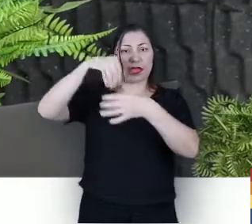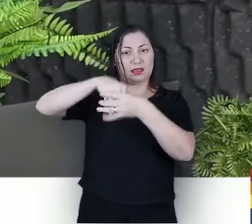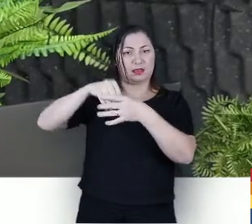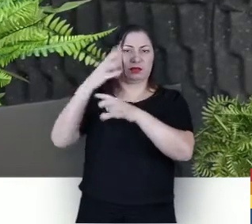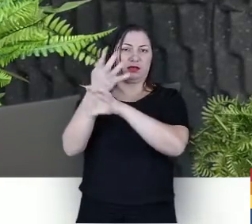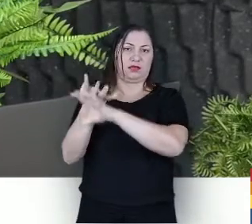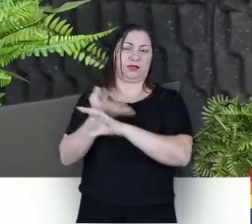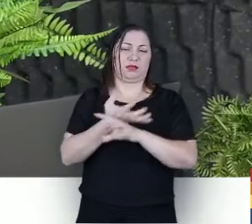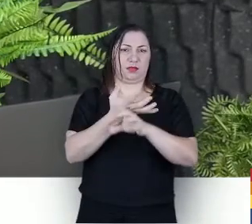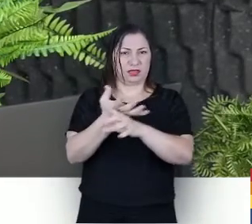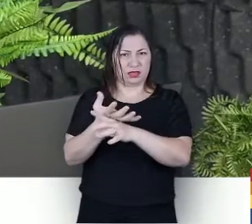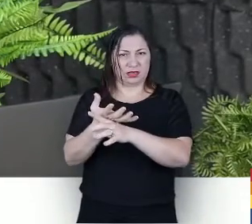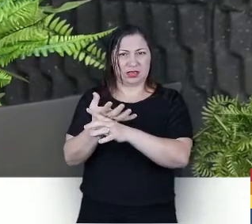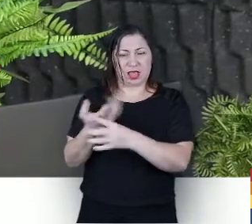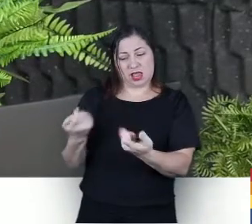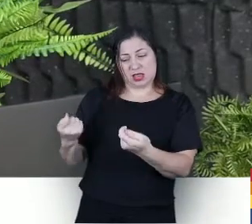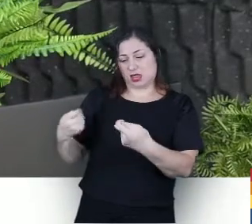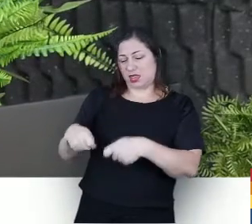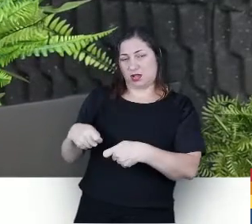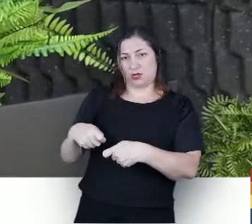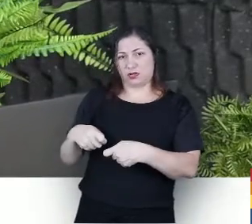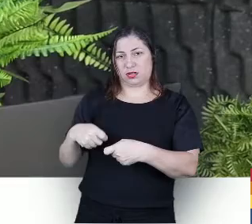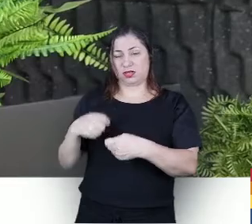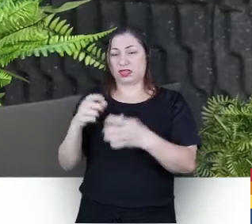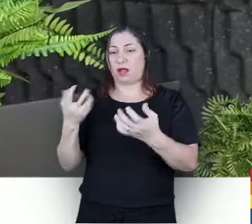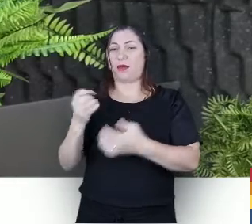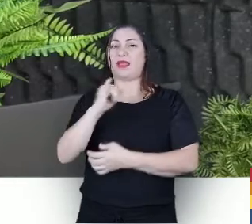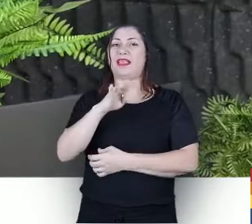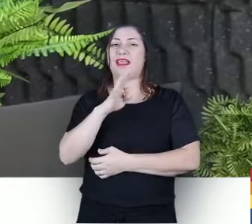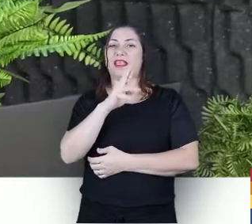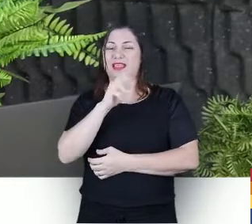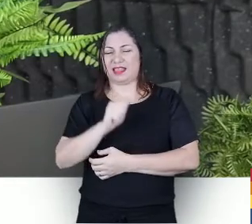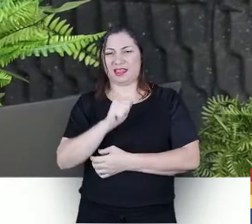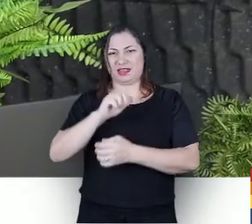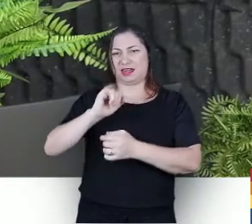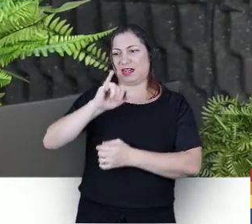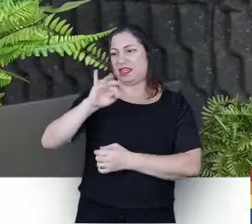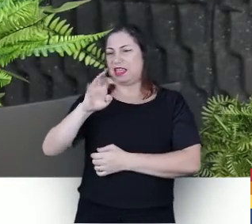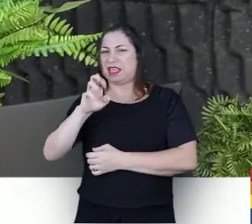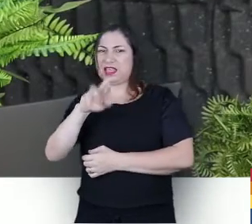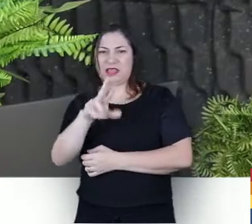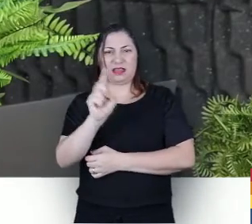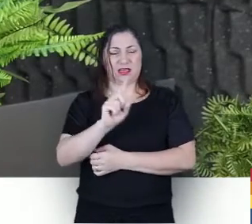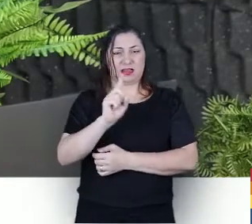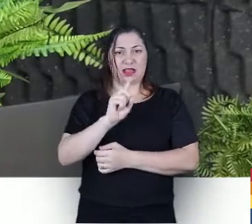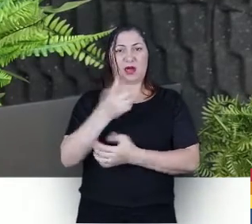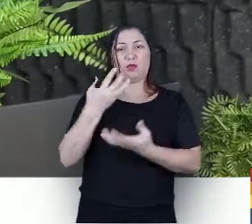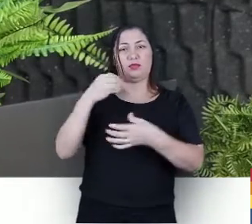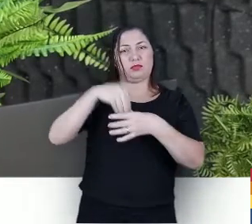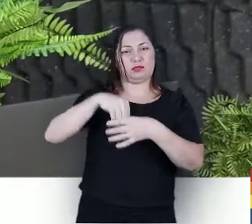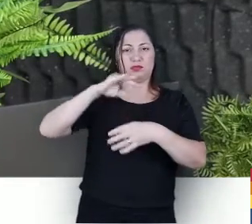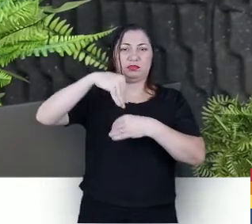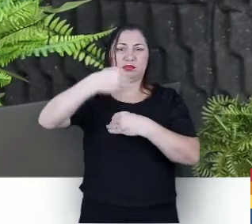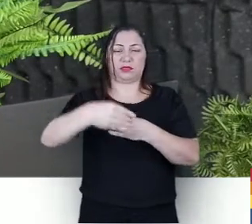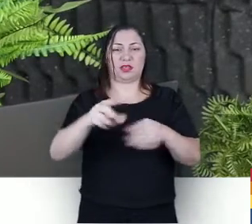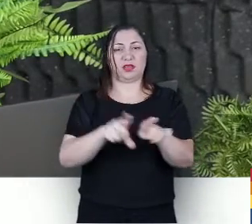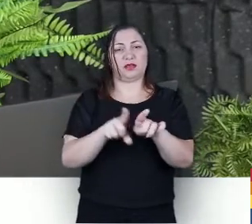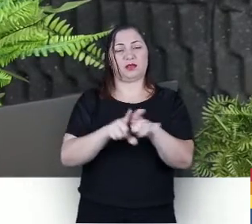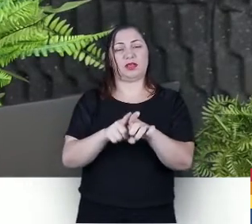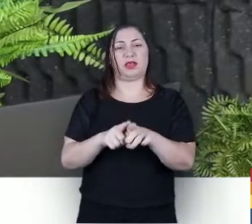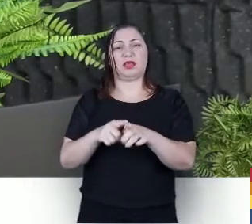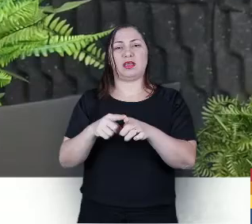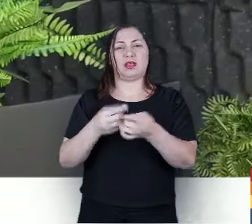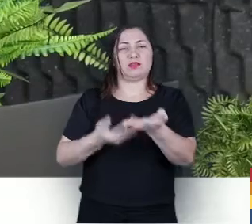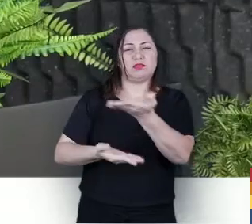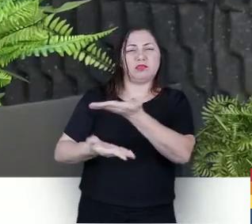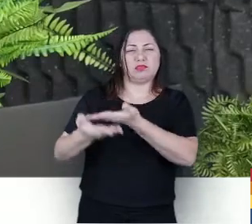nessa perspectiva de se trabalhar com essa mudança da reformulação do ensino médio, tanto numa perspectiva intradisciplinar, que a